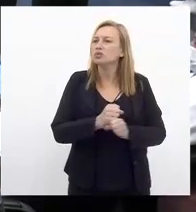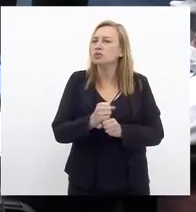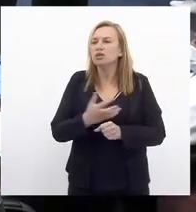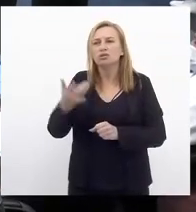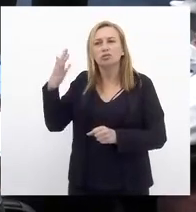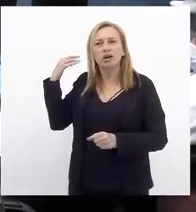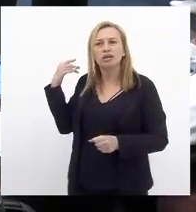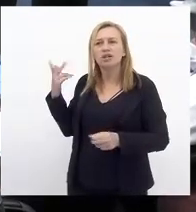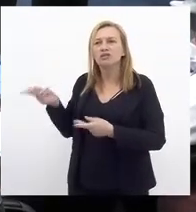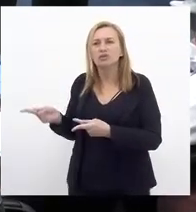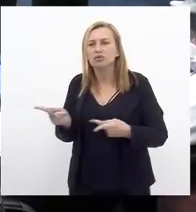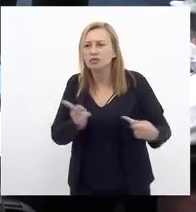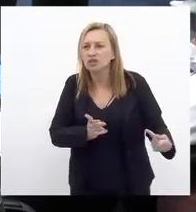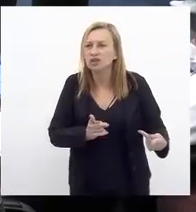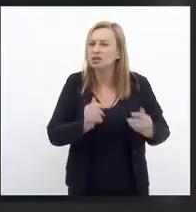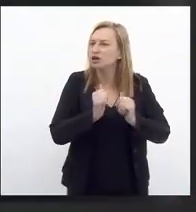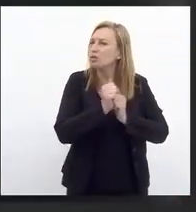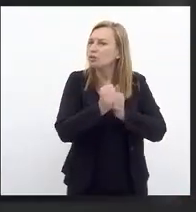Me acompanhe